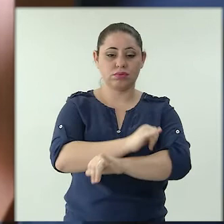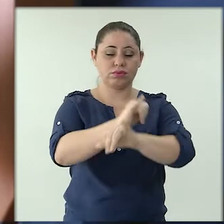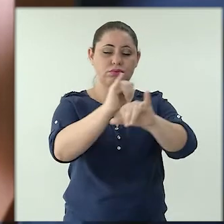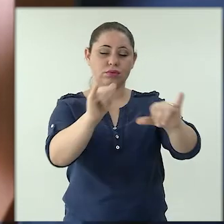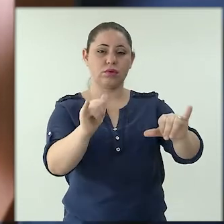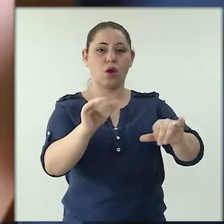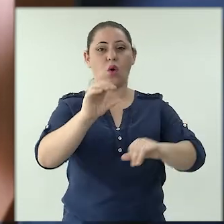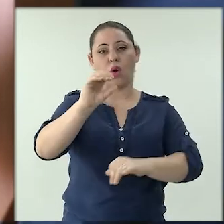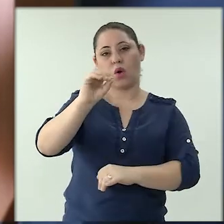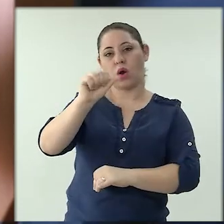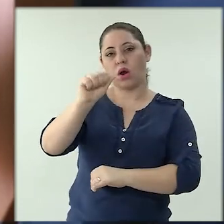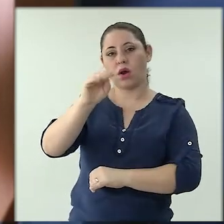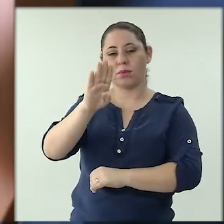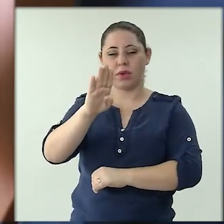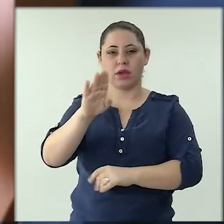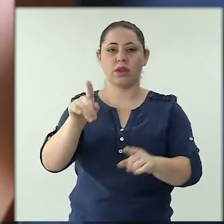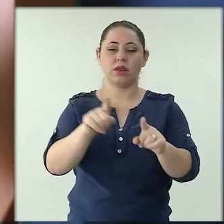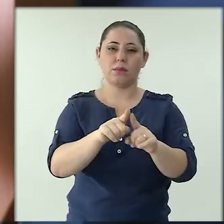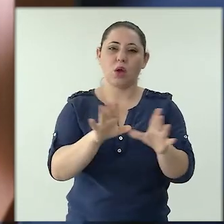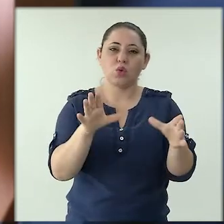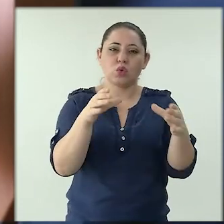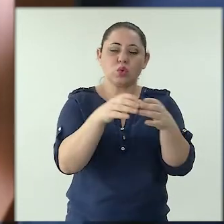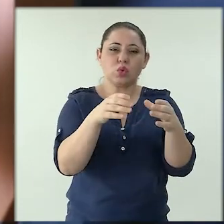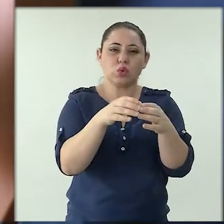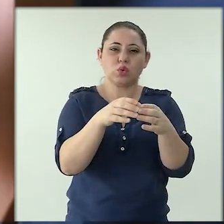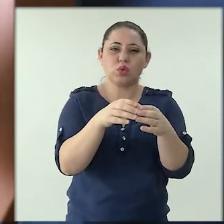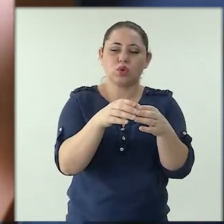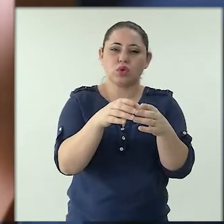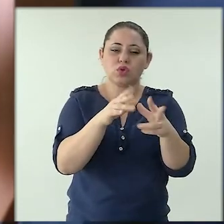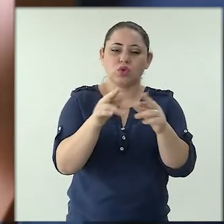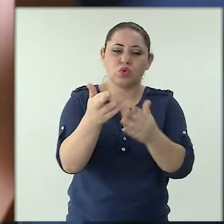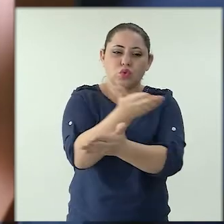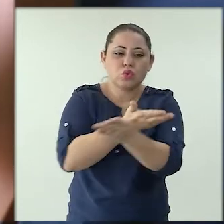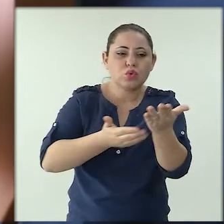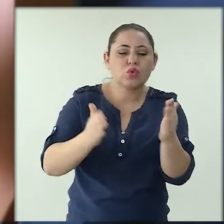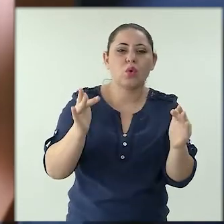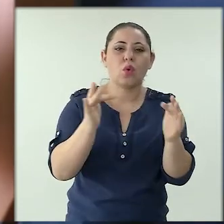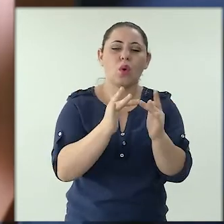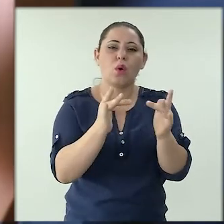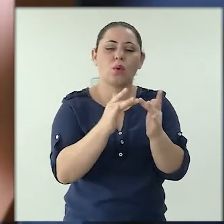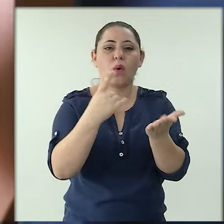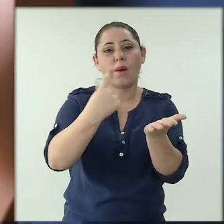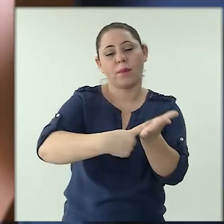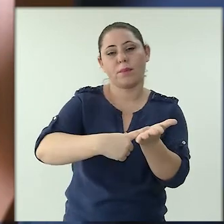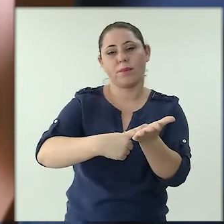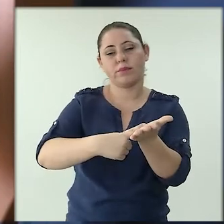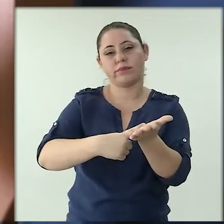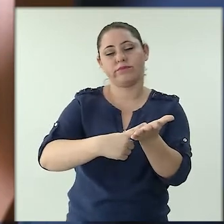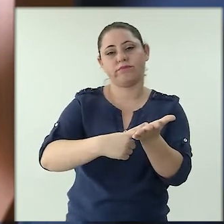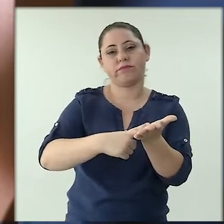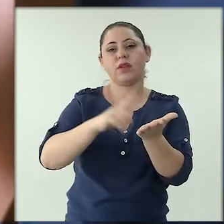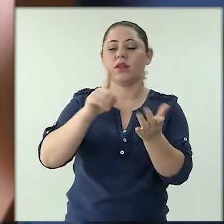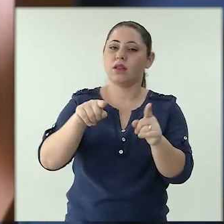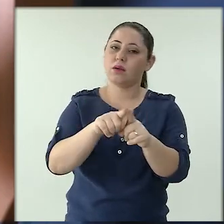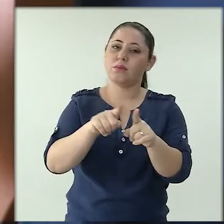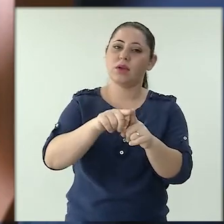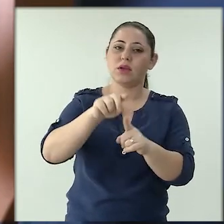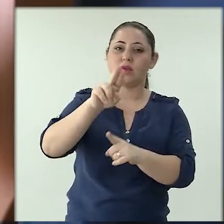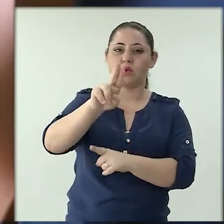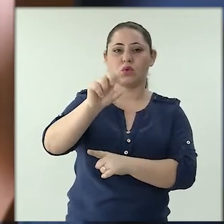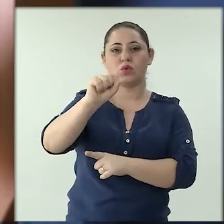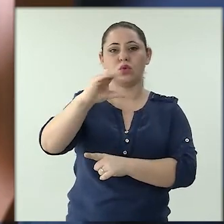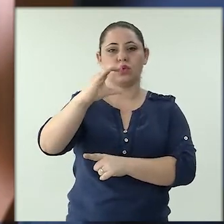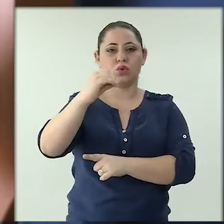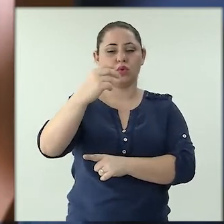Pública, pela OAB, né? As câmaras de conciliação, de arbitragem. Além disso, toda a reforma, inclusive o uso capião extrajudicial,